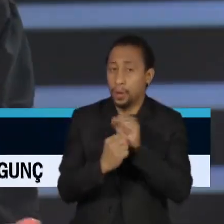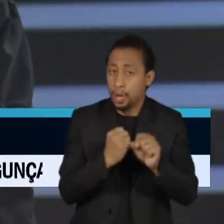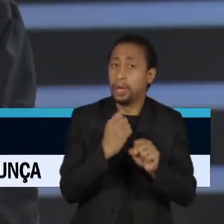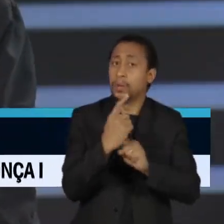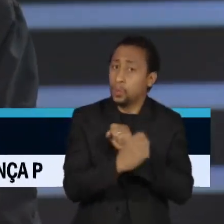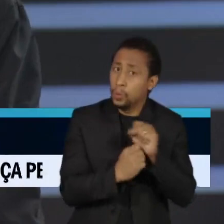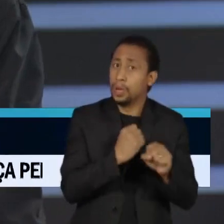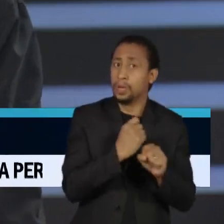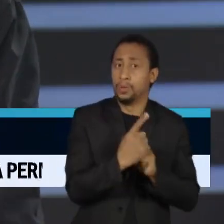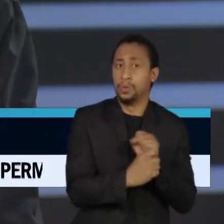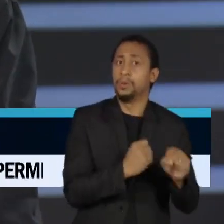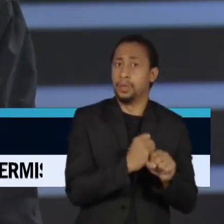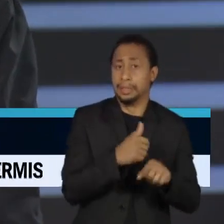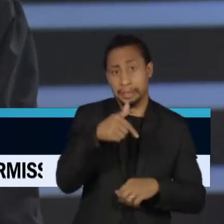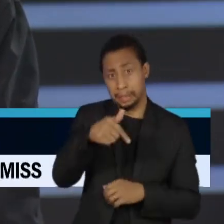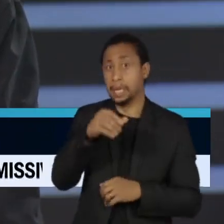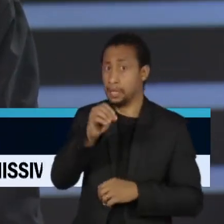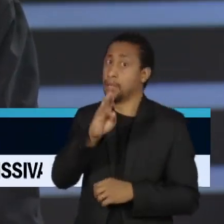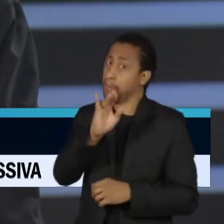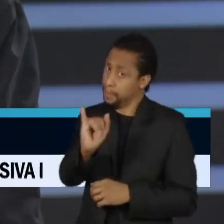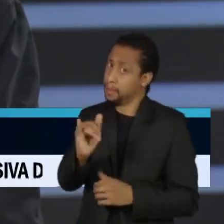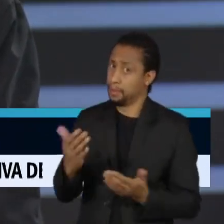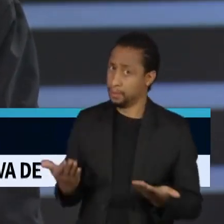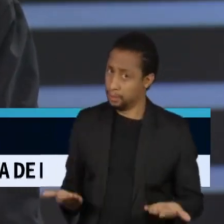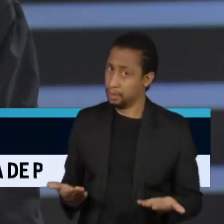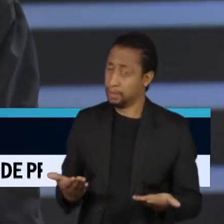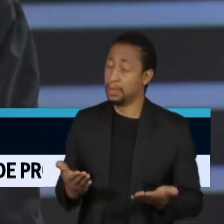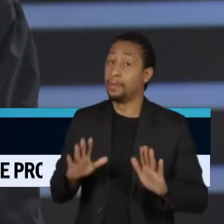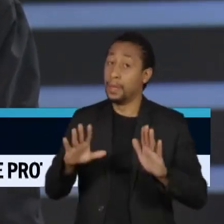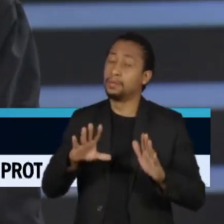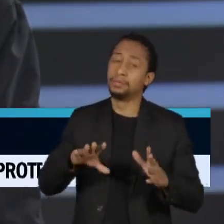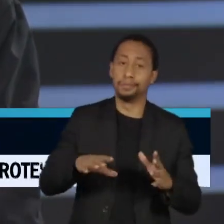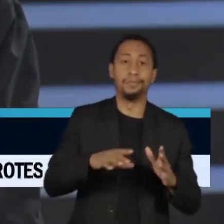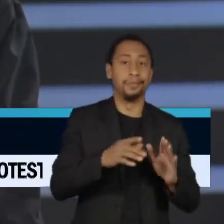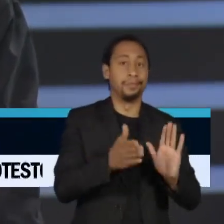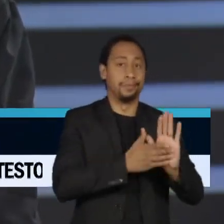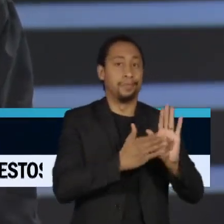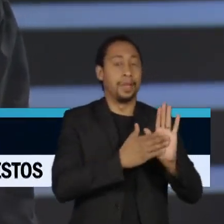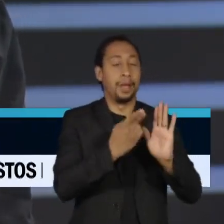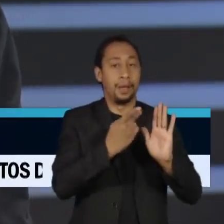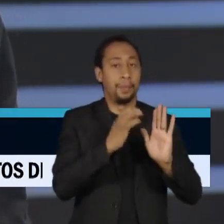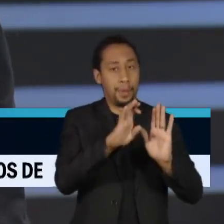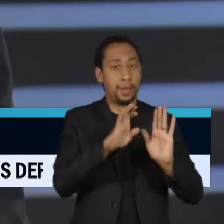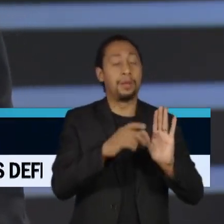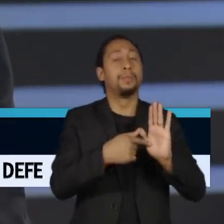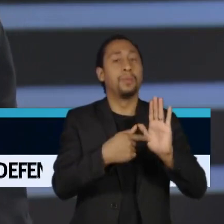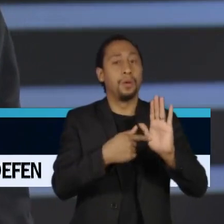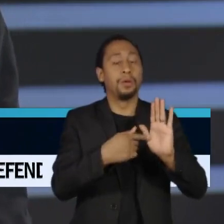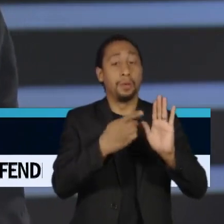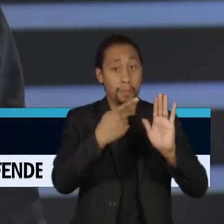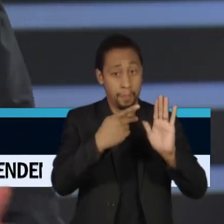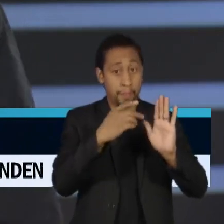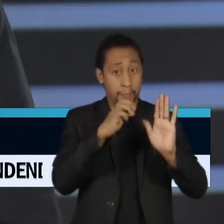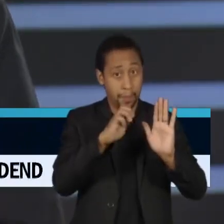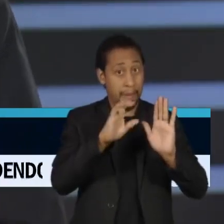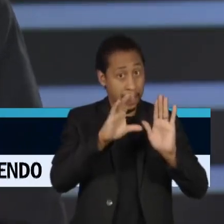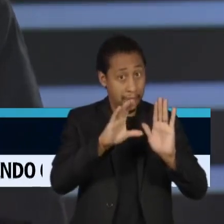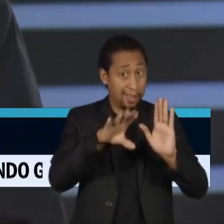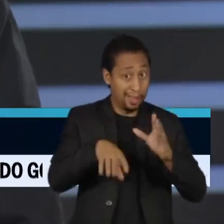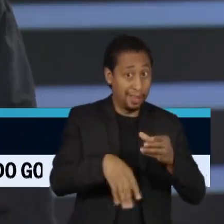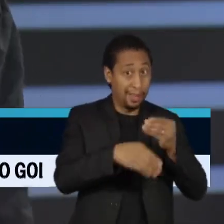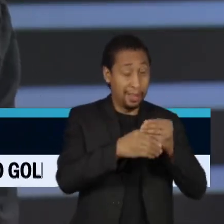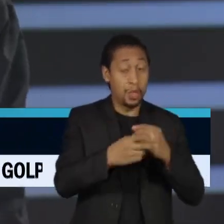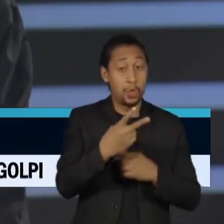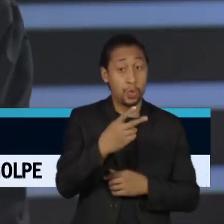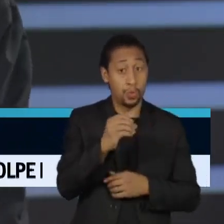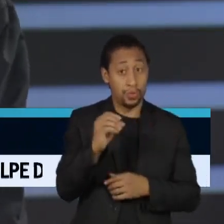enfim, 70 bilhões. A gente está vindo com um pacote que possibilita um aumento de gasto de 200 bilhões. Tem 130 bilhões